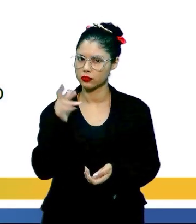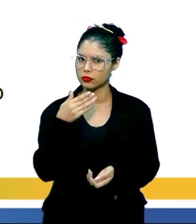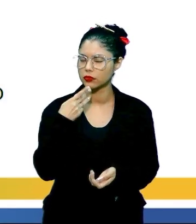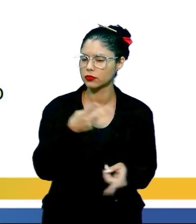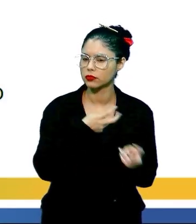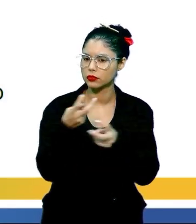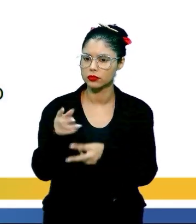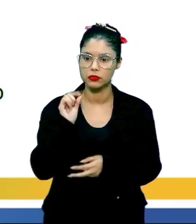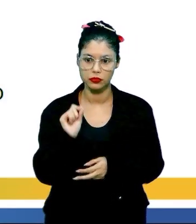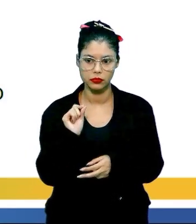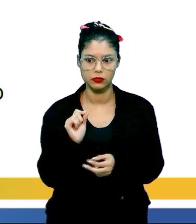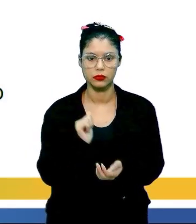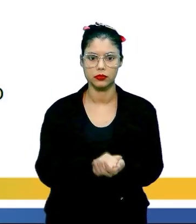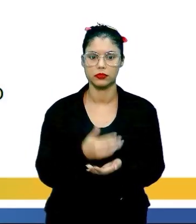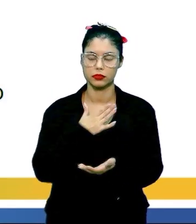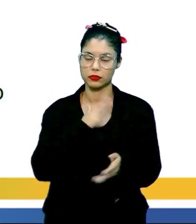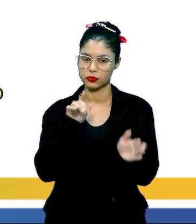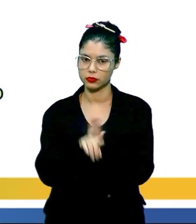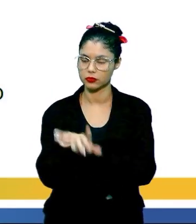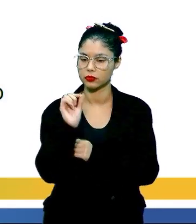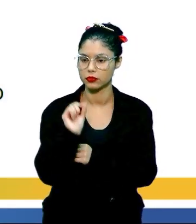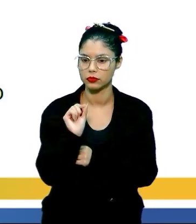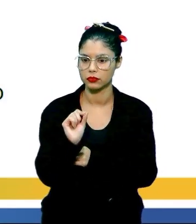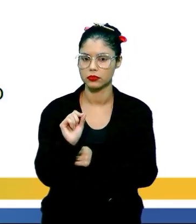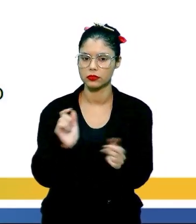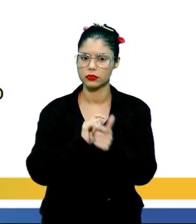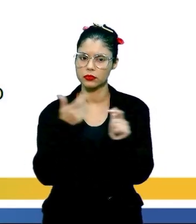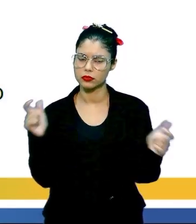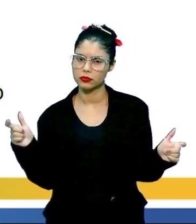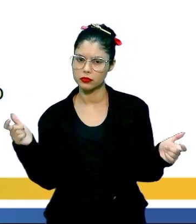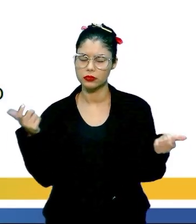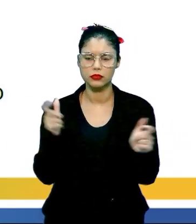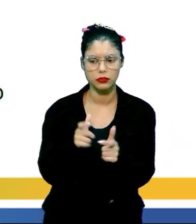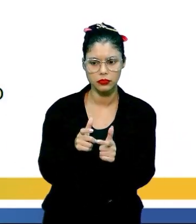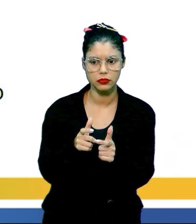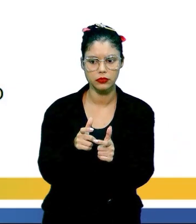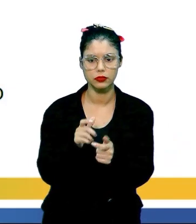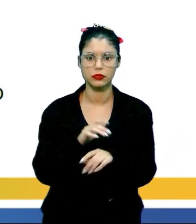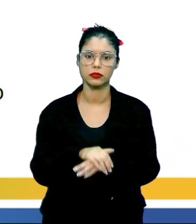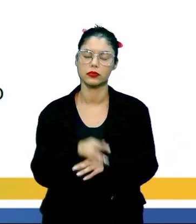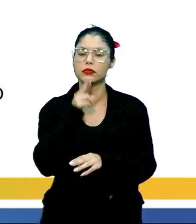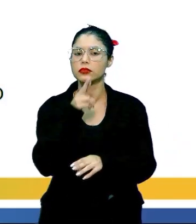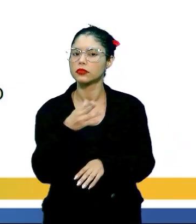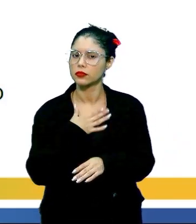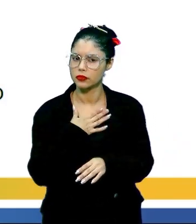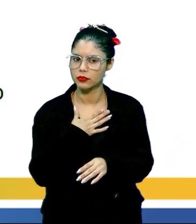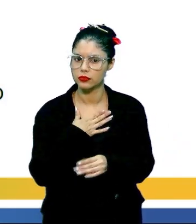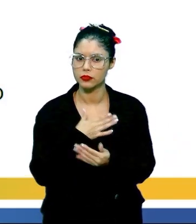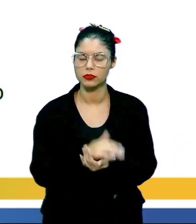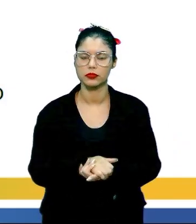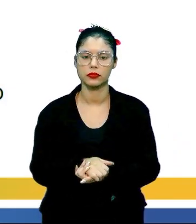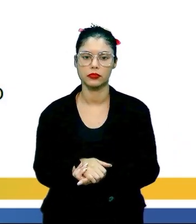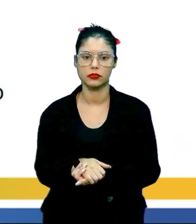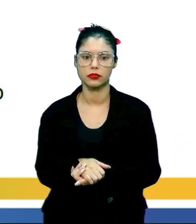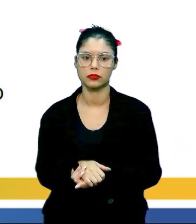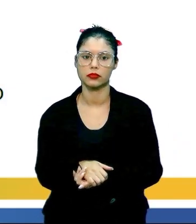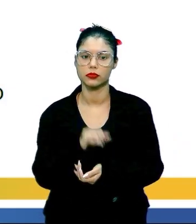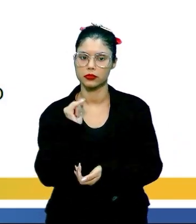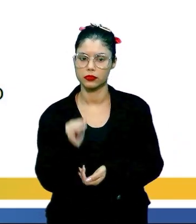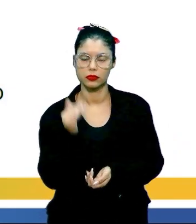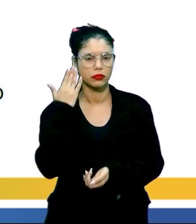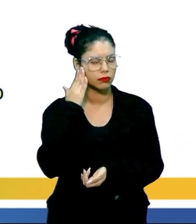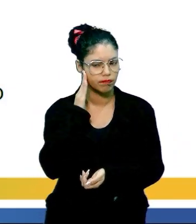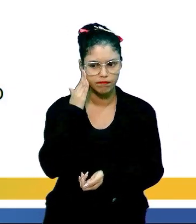você está percebendo aqui, A minha pergunta é, isso aqui está aumentando ou está diminuindo? Responde para mim. Se você